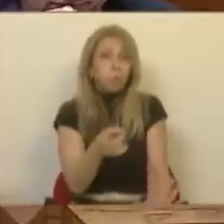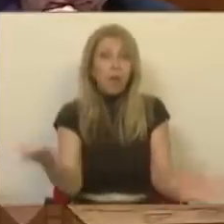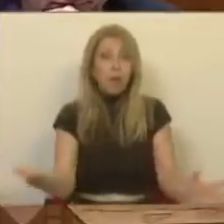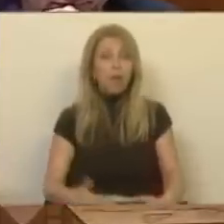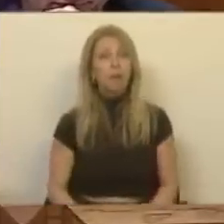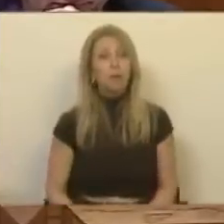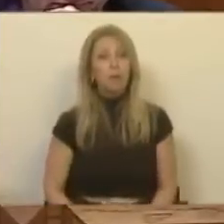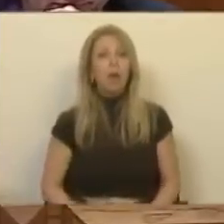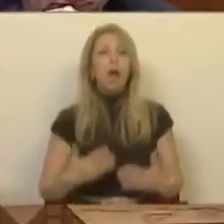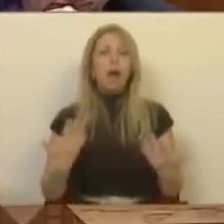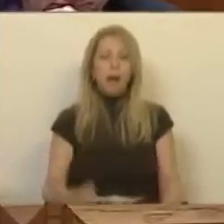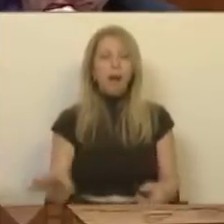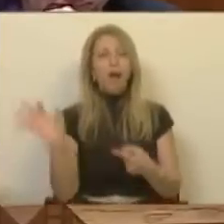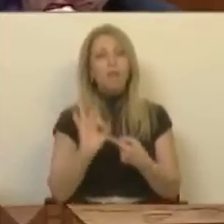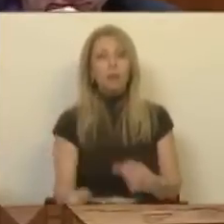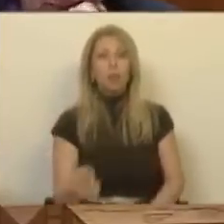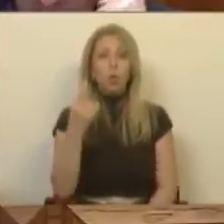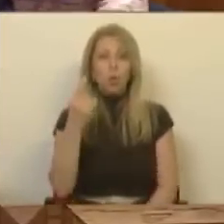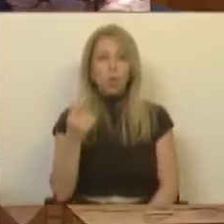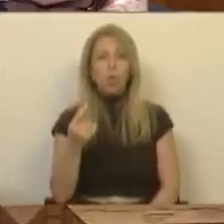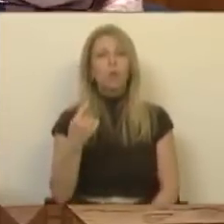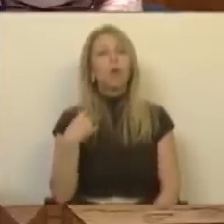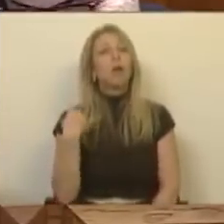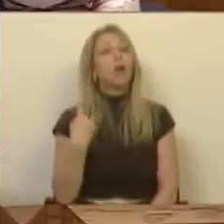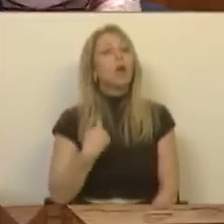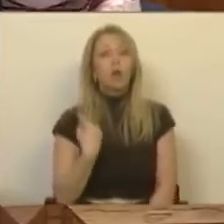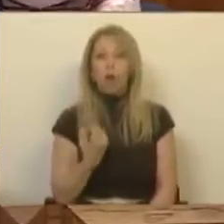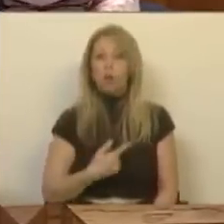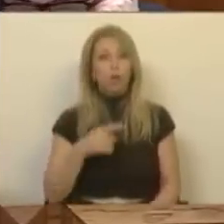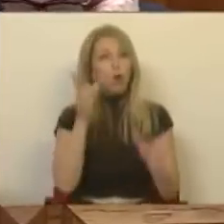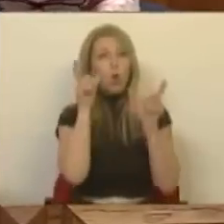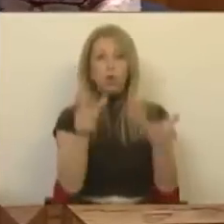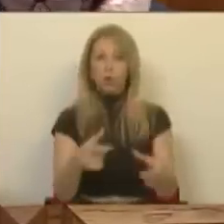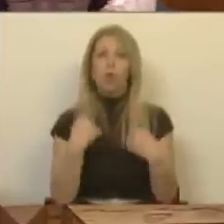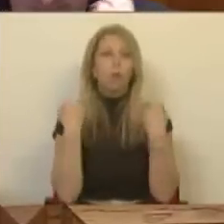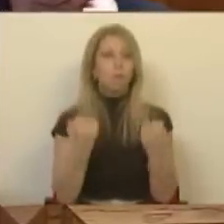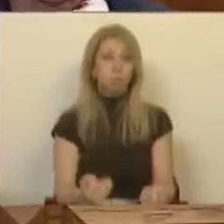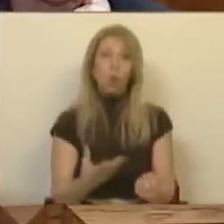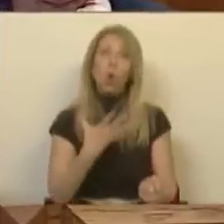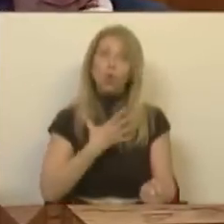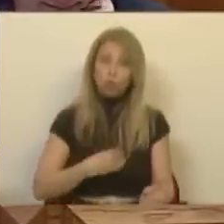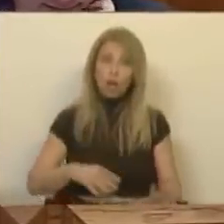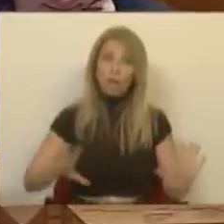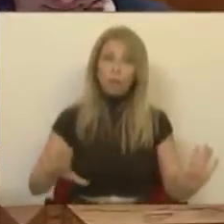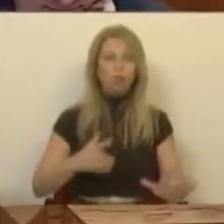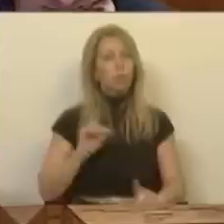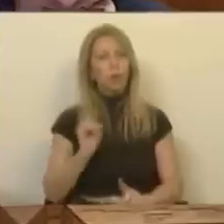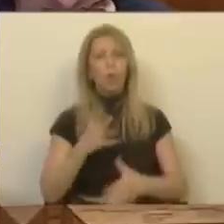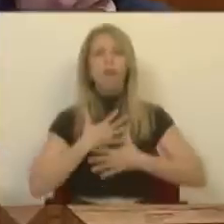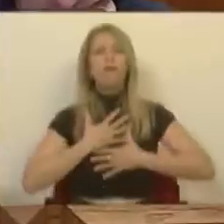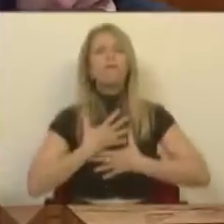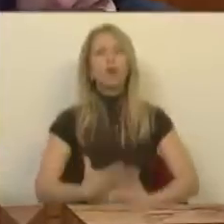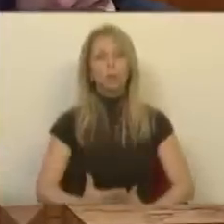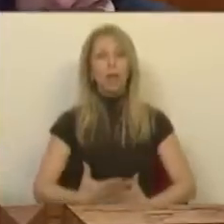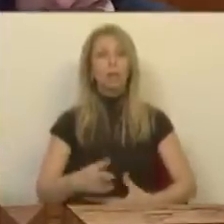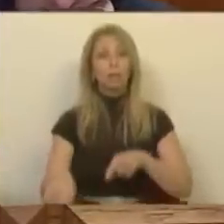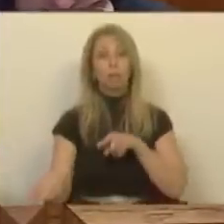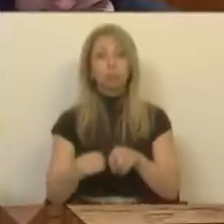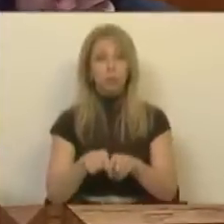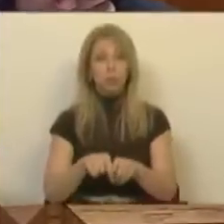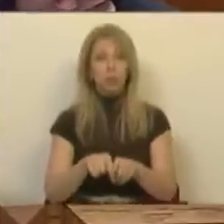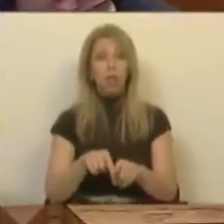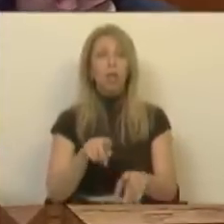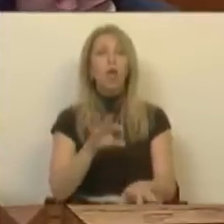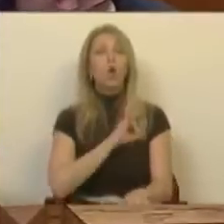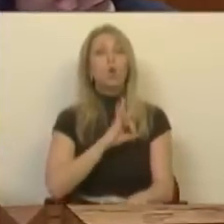que nós não controlamos Gostaríamos controlar mas não controlamos não depende da vontade política nenhuma de nós o senhor puto na cava guerra